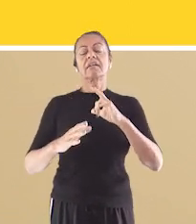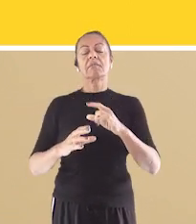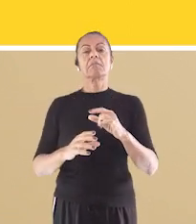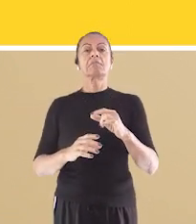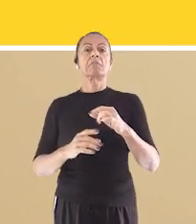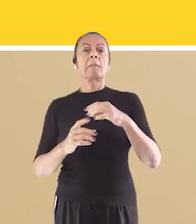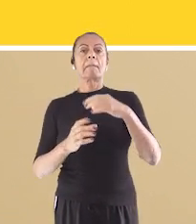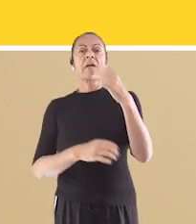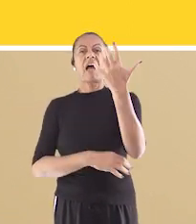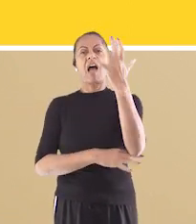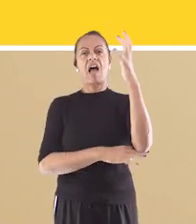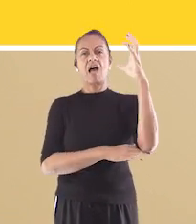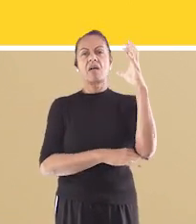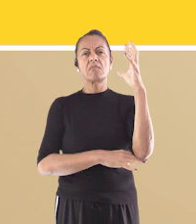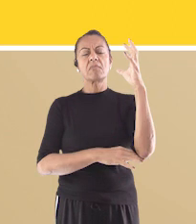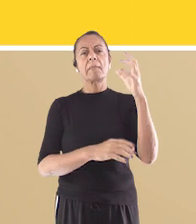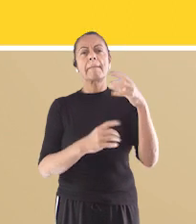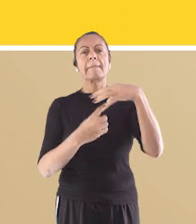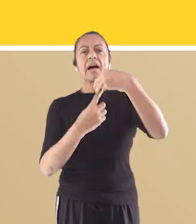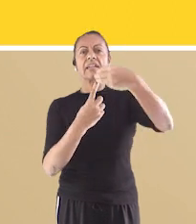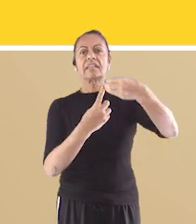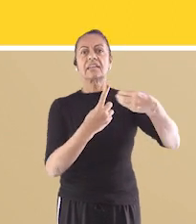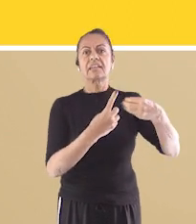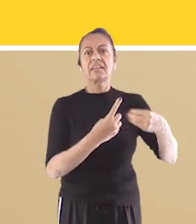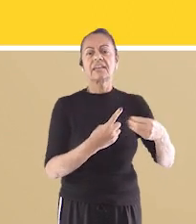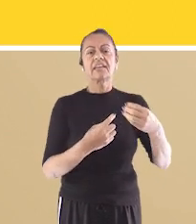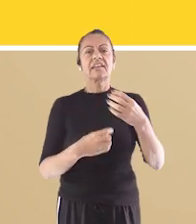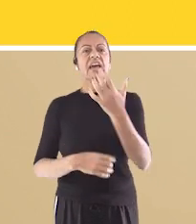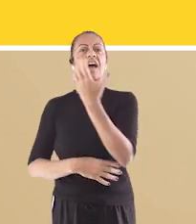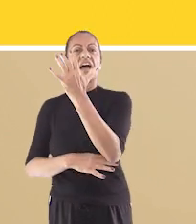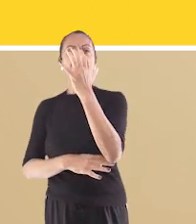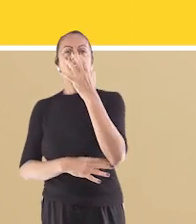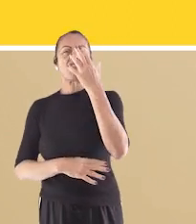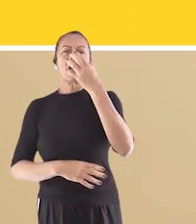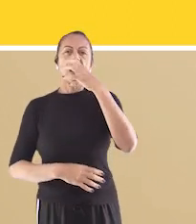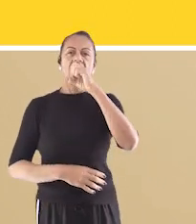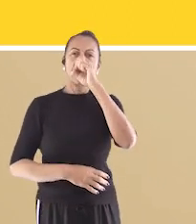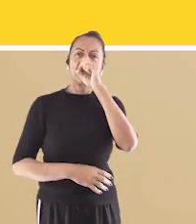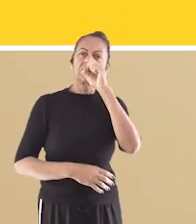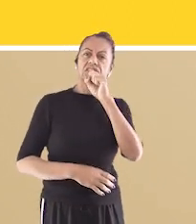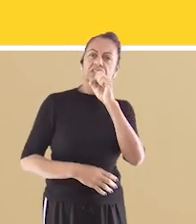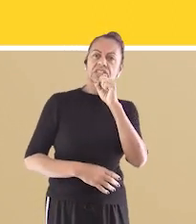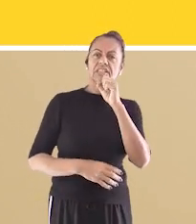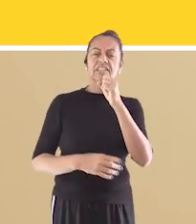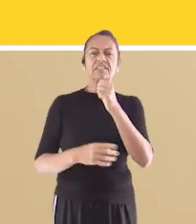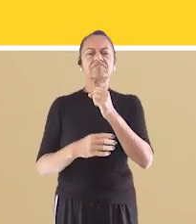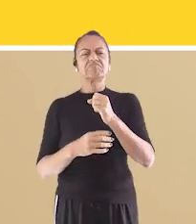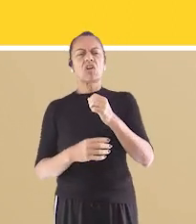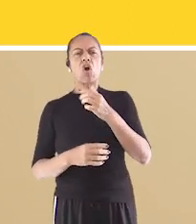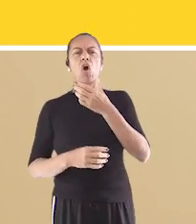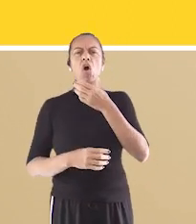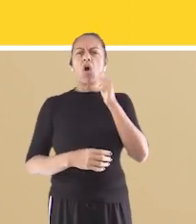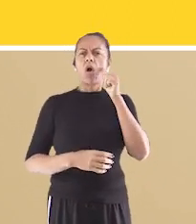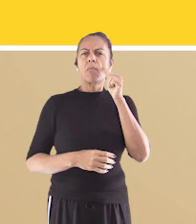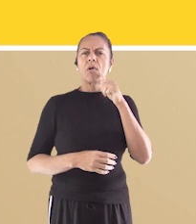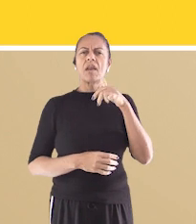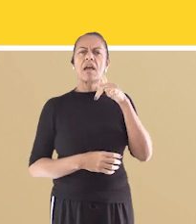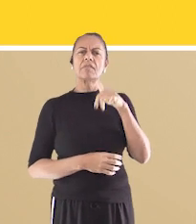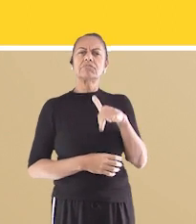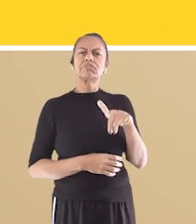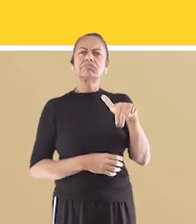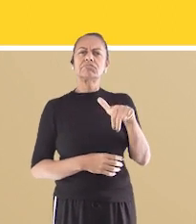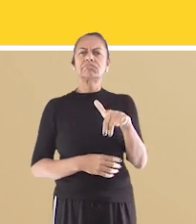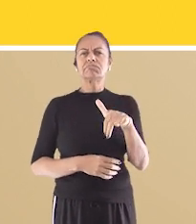entre bananeiras, mulheres entre laranjeiras, pomar, amor, cantar. Um homem